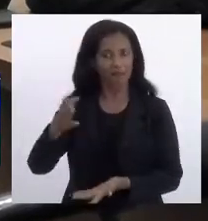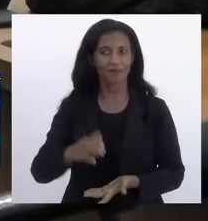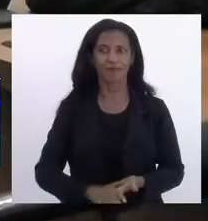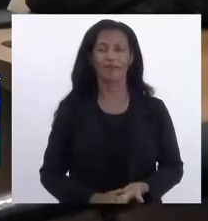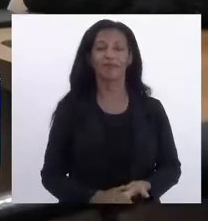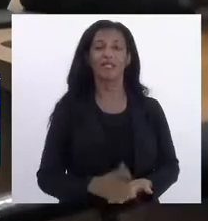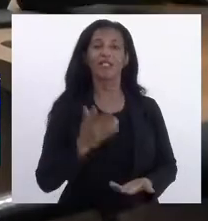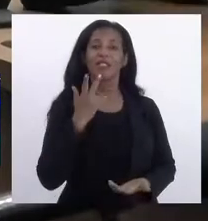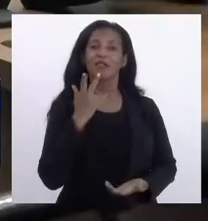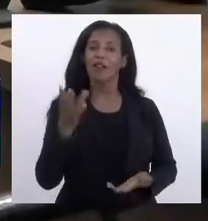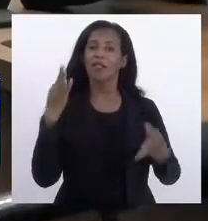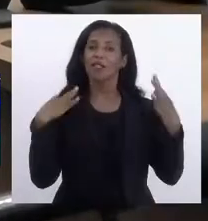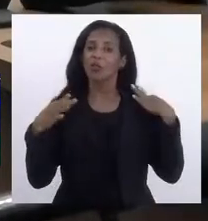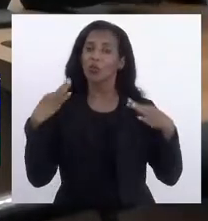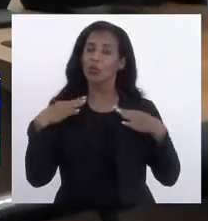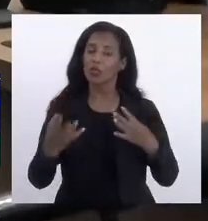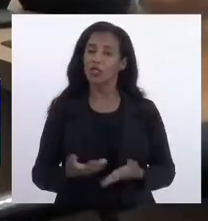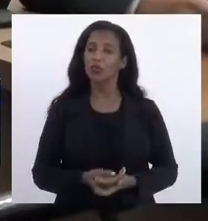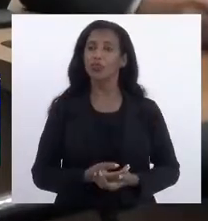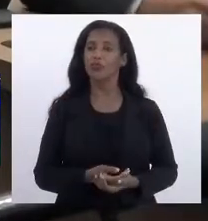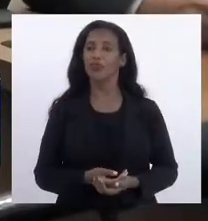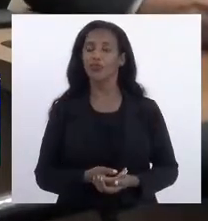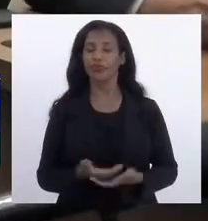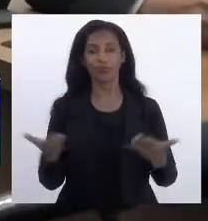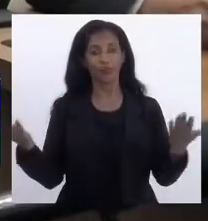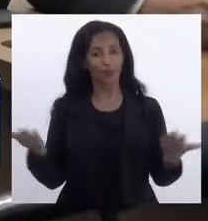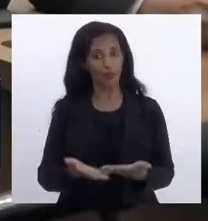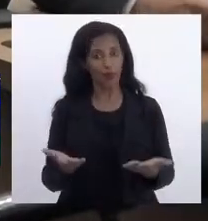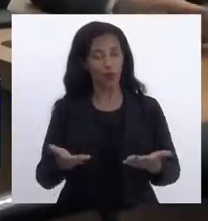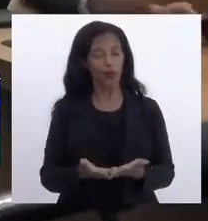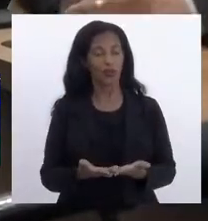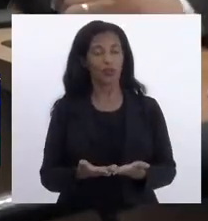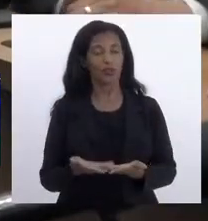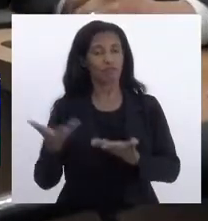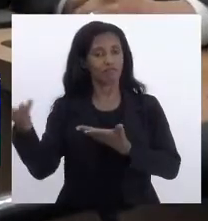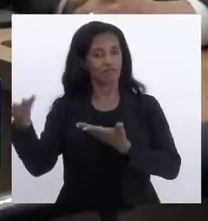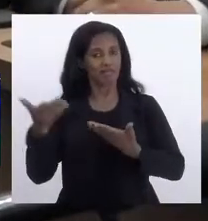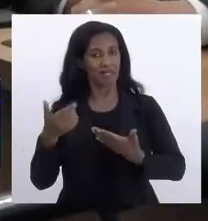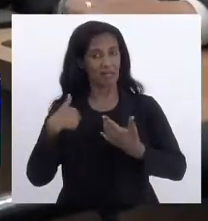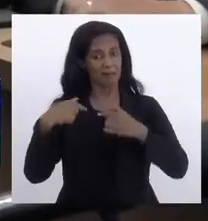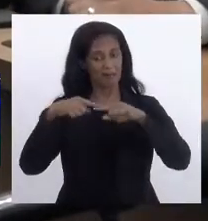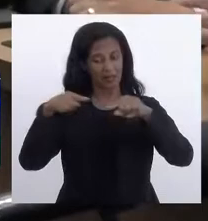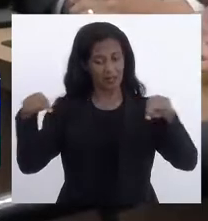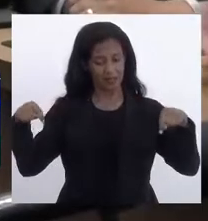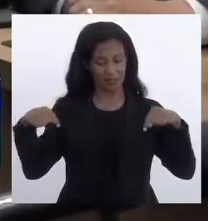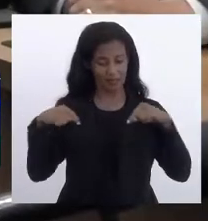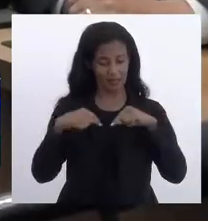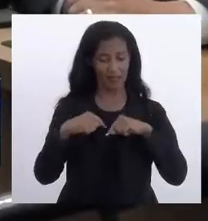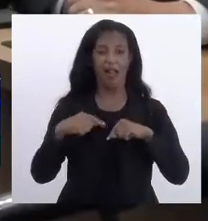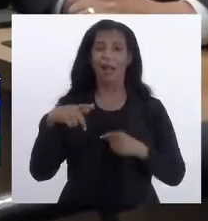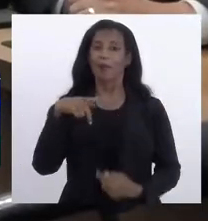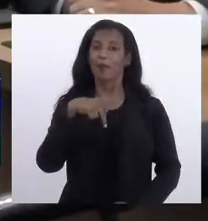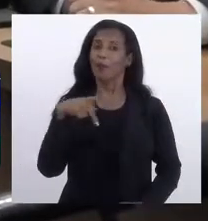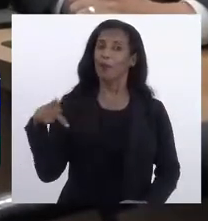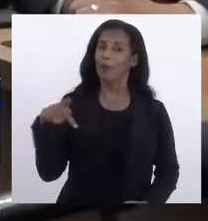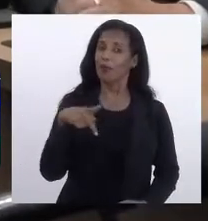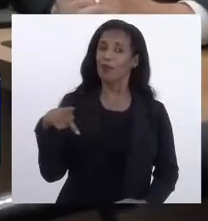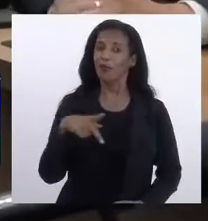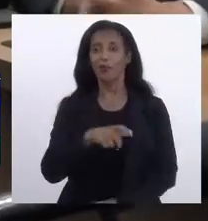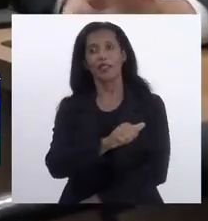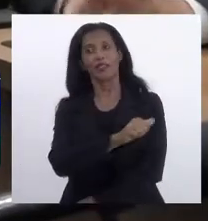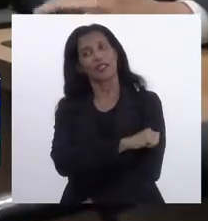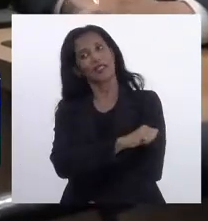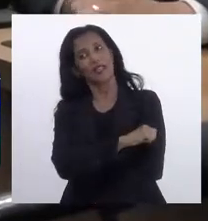E falando em turismo, senhor presidente, hoje eu recebi em meu gabinete professores e